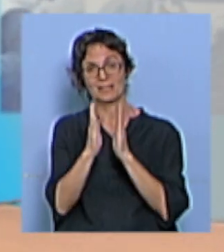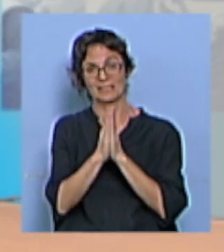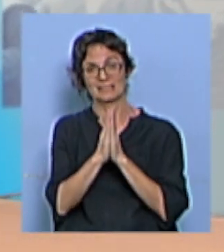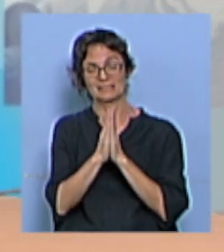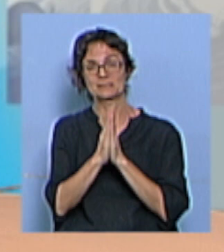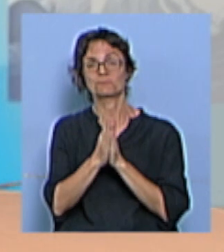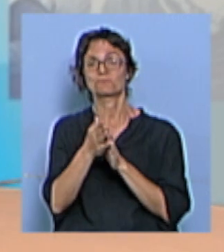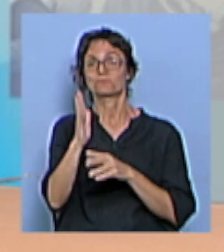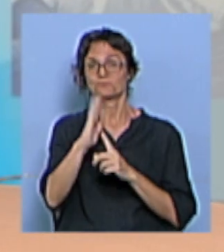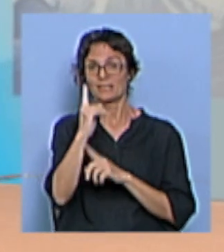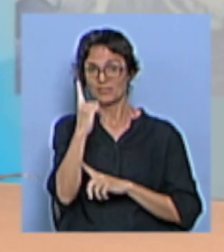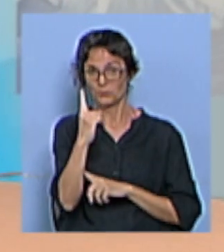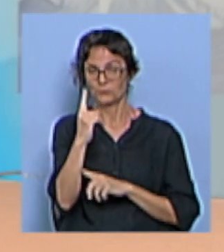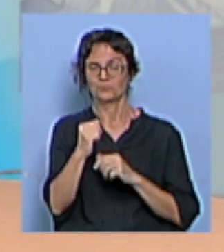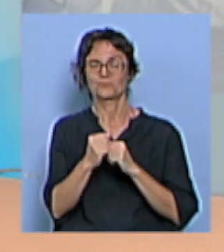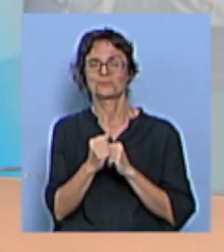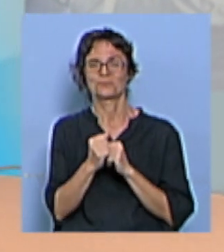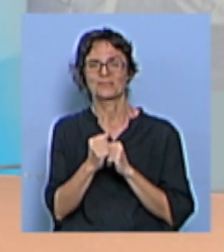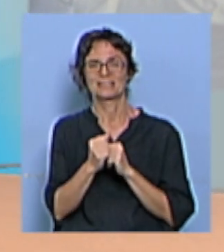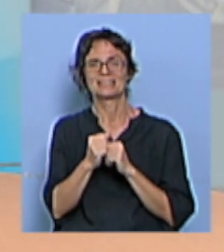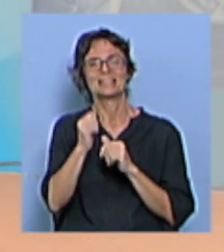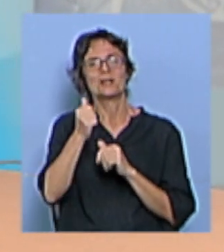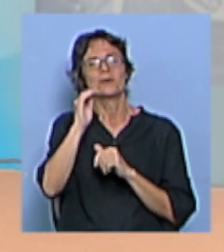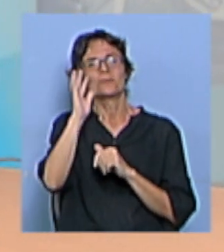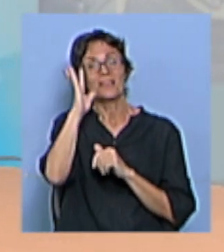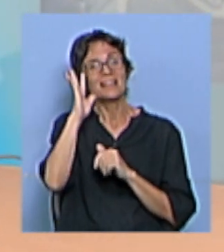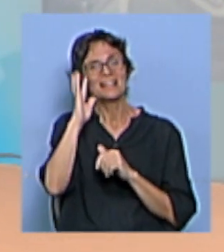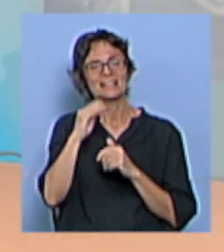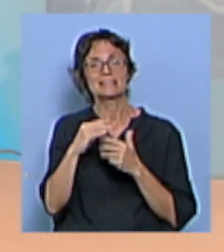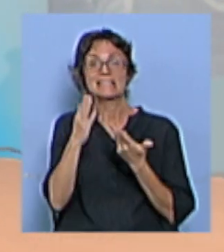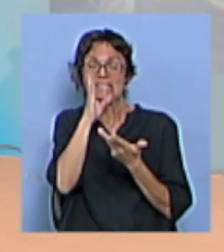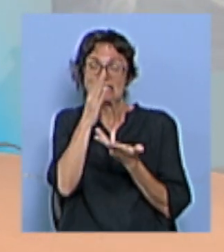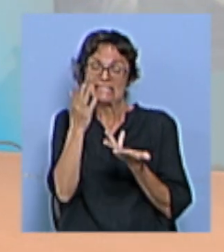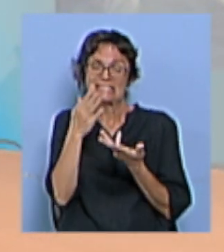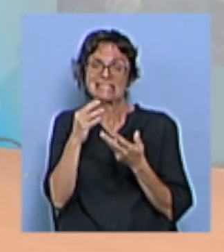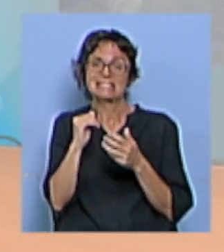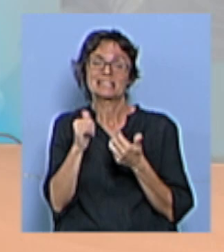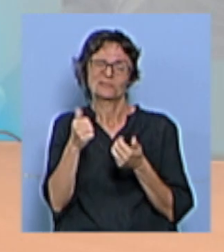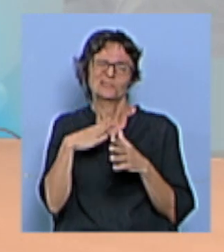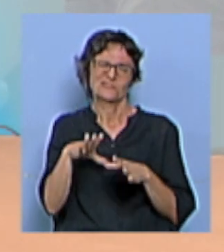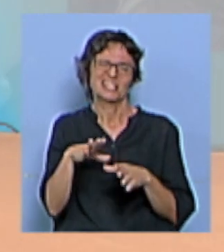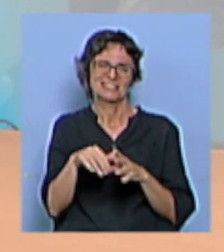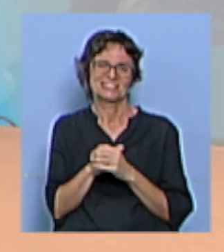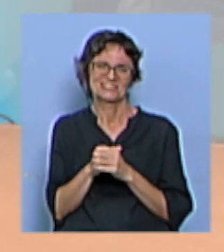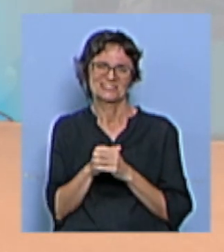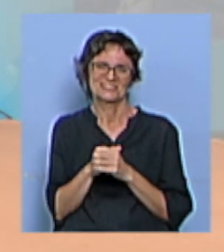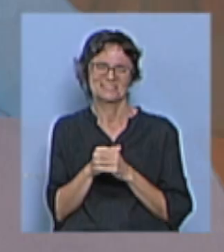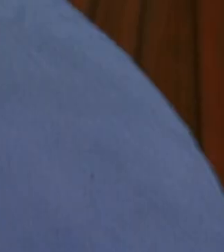é emitida na Antena 1. Tenha então uma muito boa tarde. Se for o caso, também umas ótimas férias.